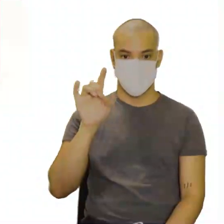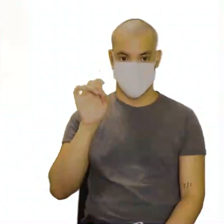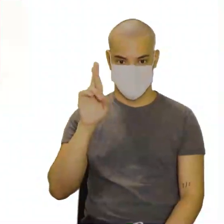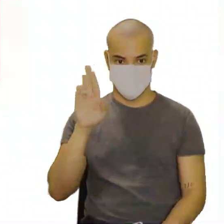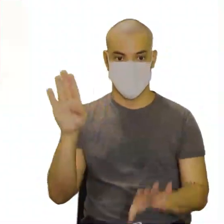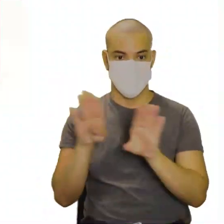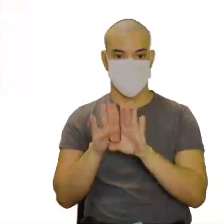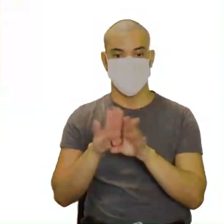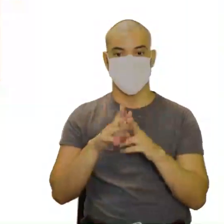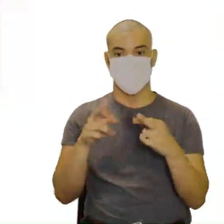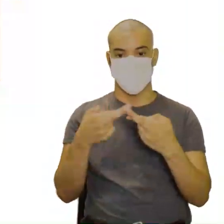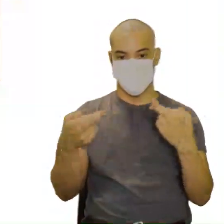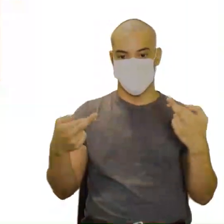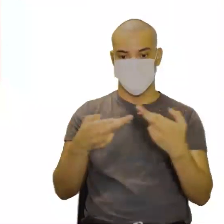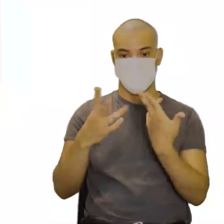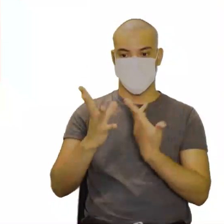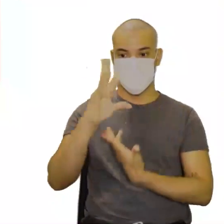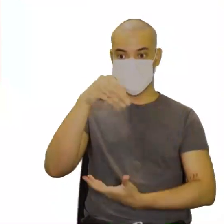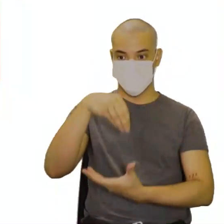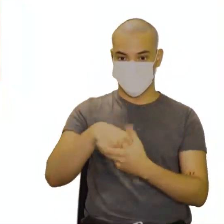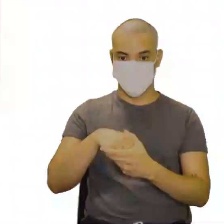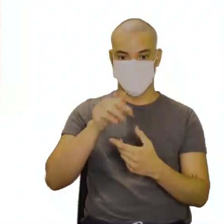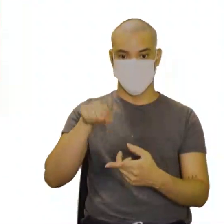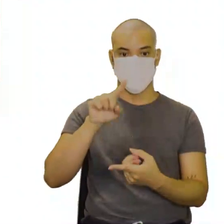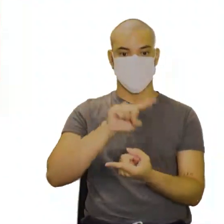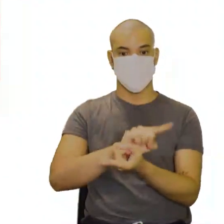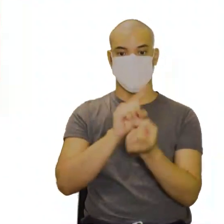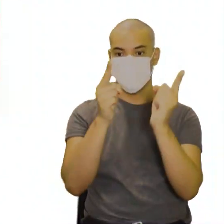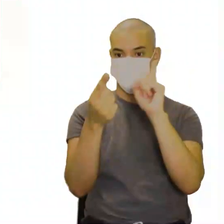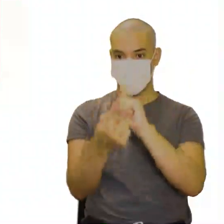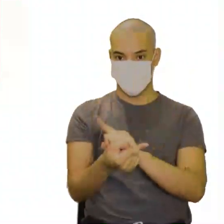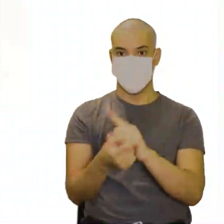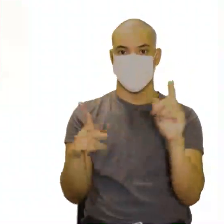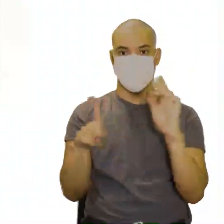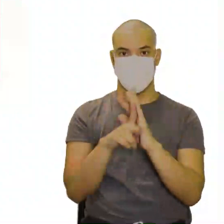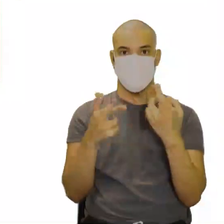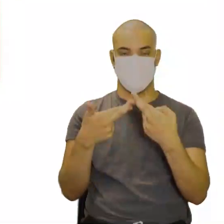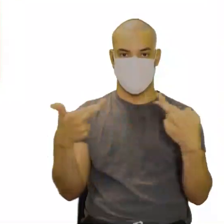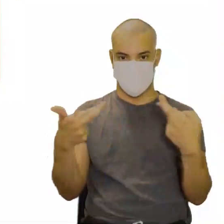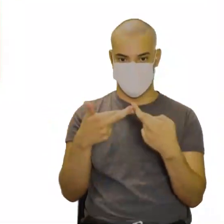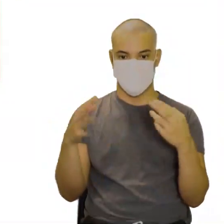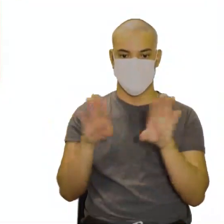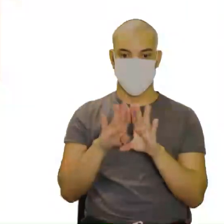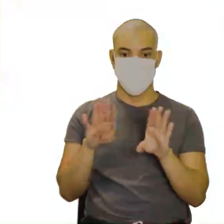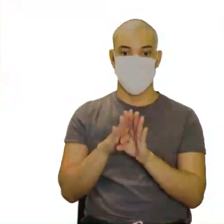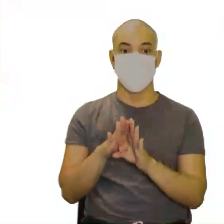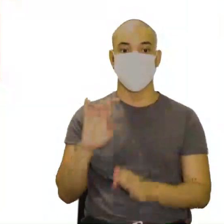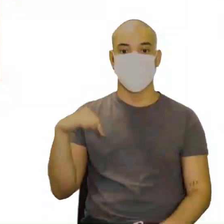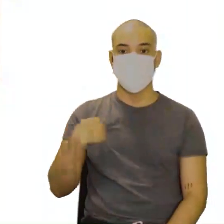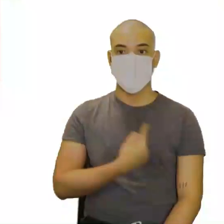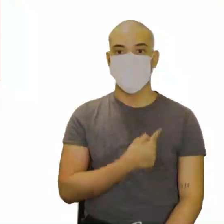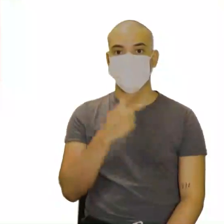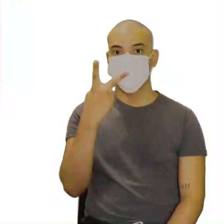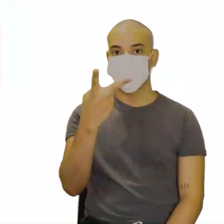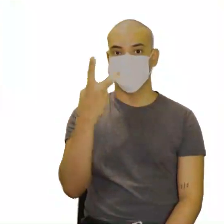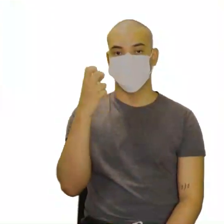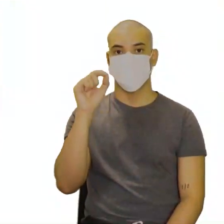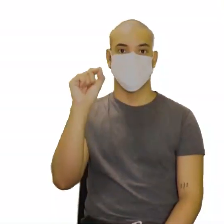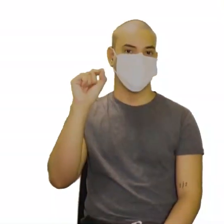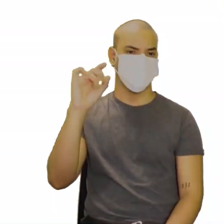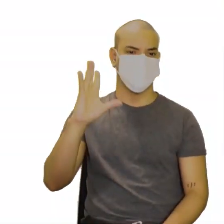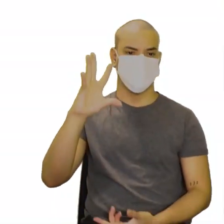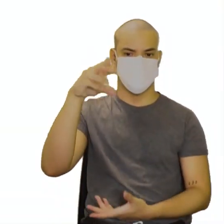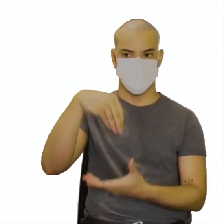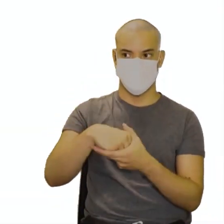nossa resistência interna aqui, no caso, é o inverso das resistências, ok? E a gente também, pessoal, pode fazer aqui,